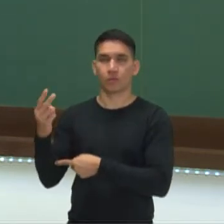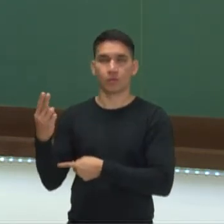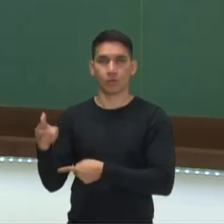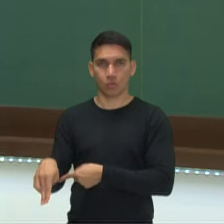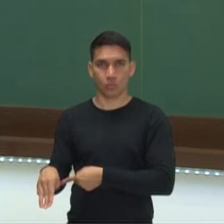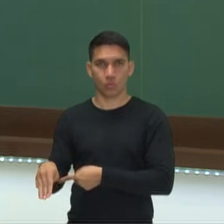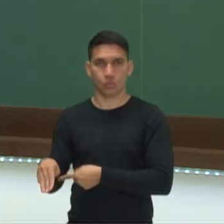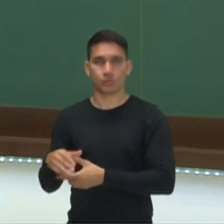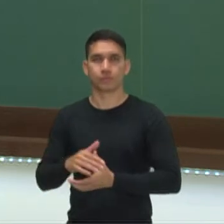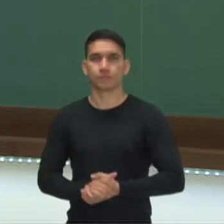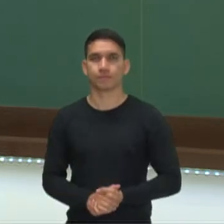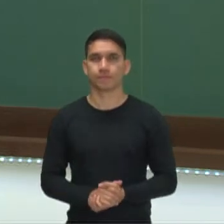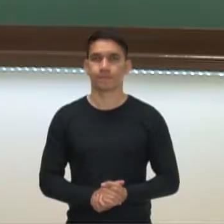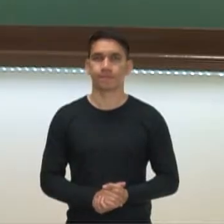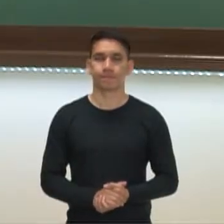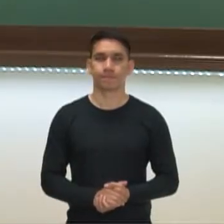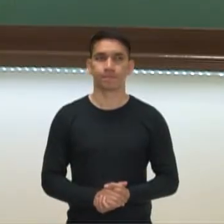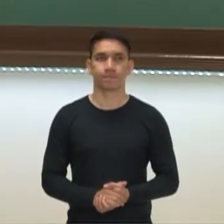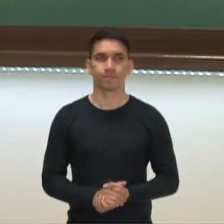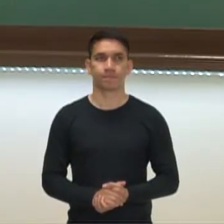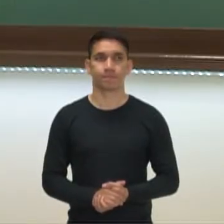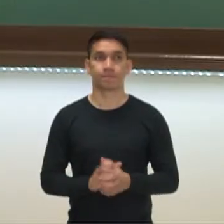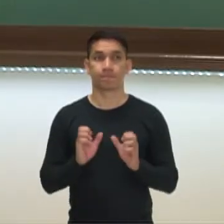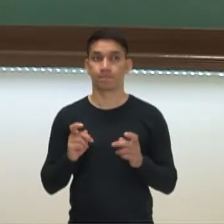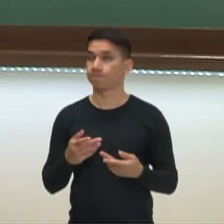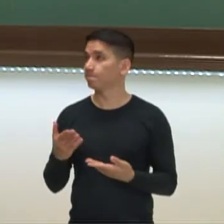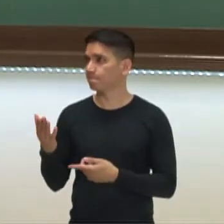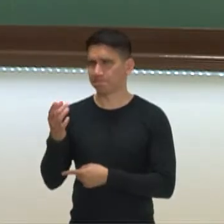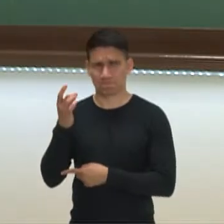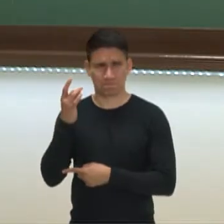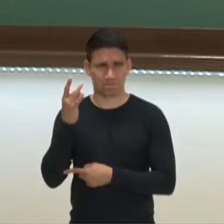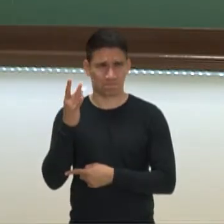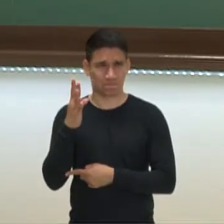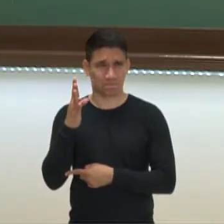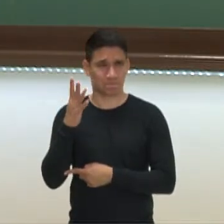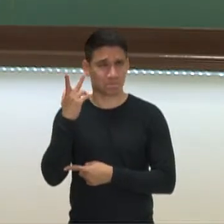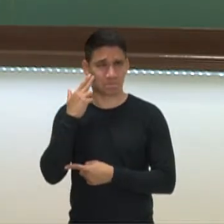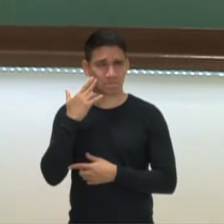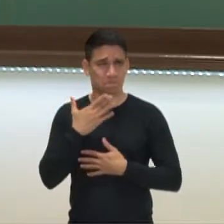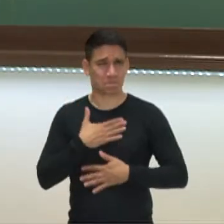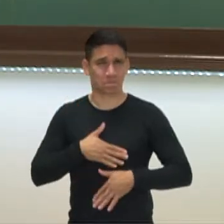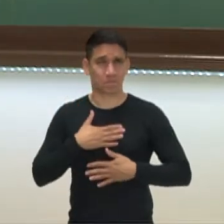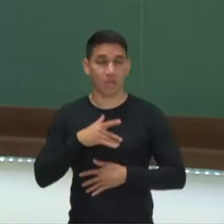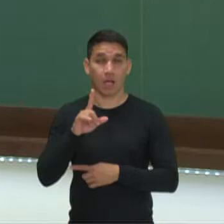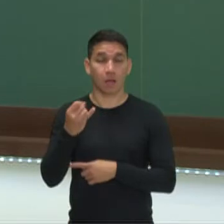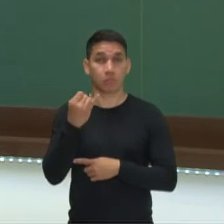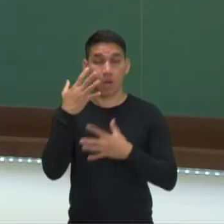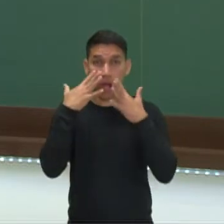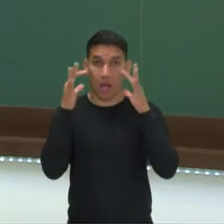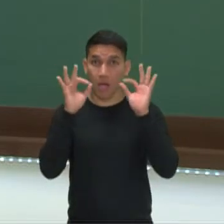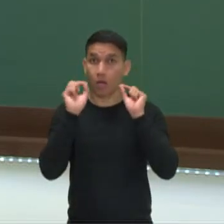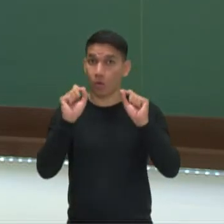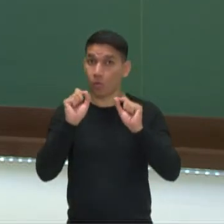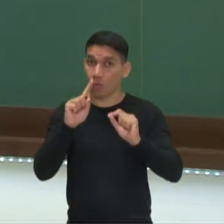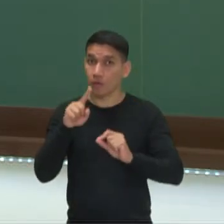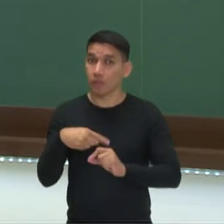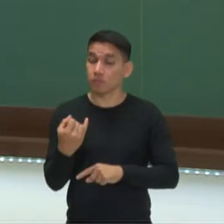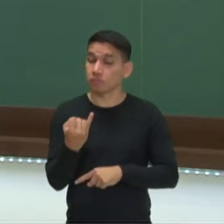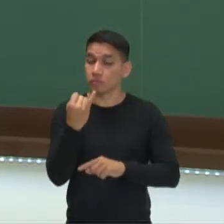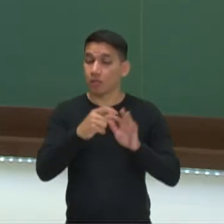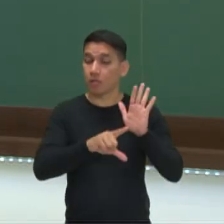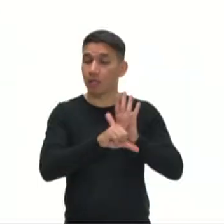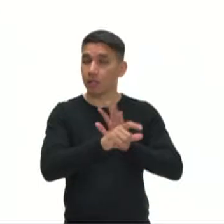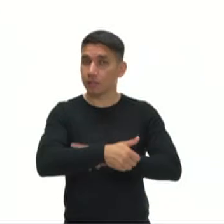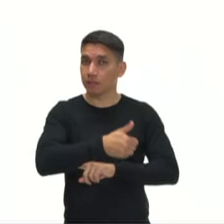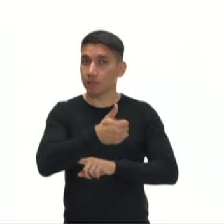2,5 quilo-ohms. Tá certo? Tranquilo, né, gente? Então é importante. A primeira lei de Ohm apresenta a validade